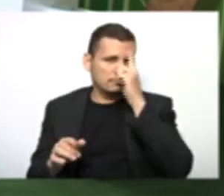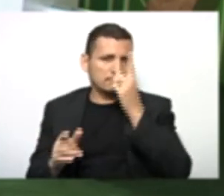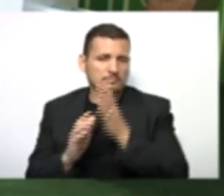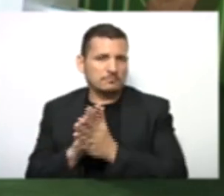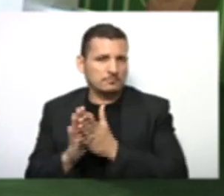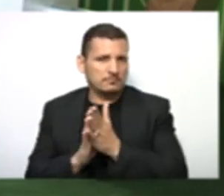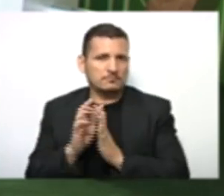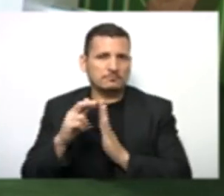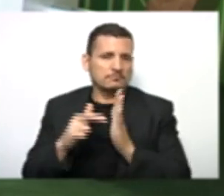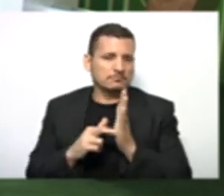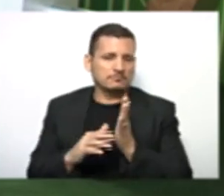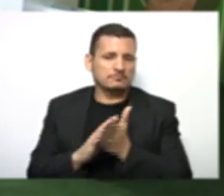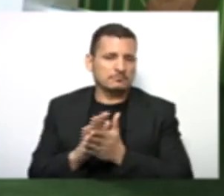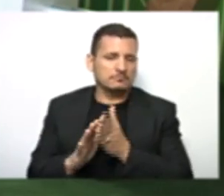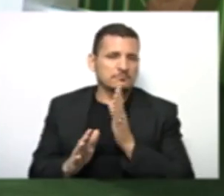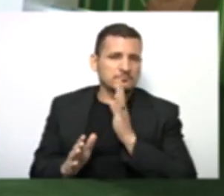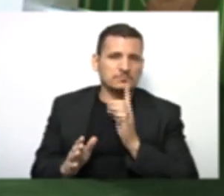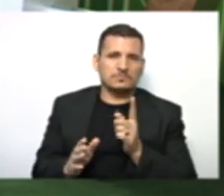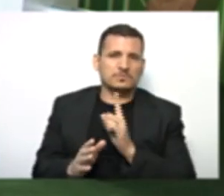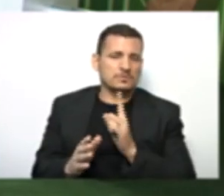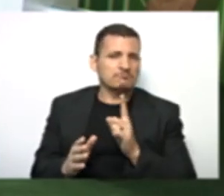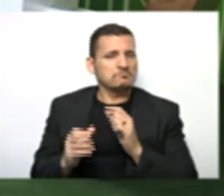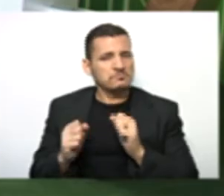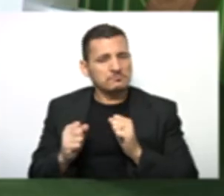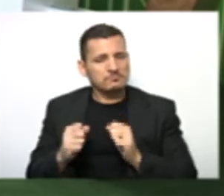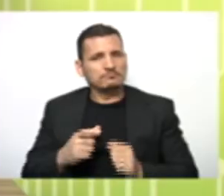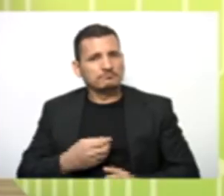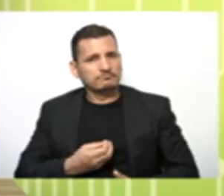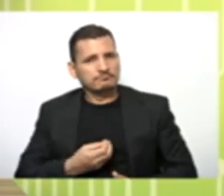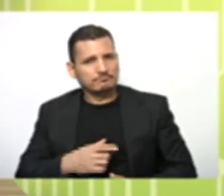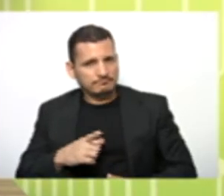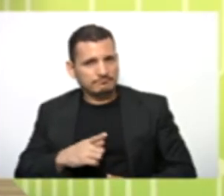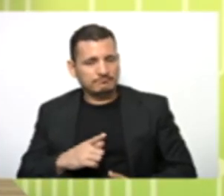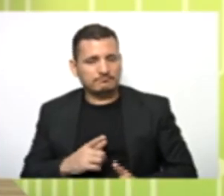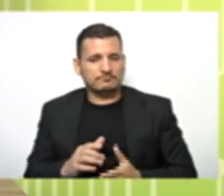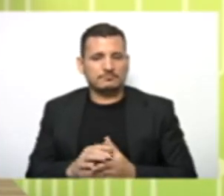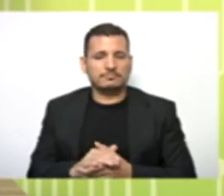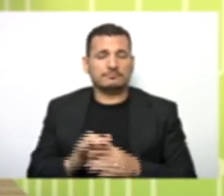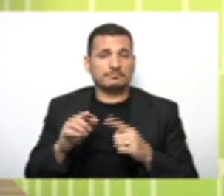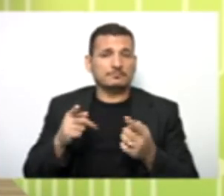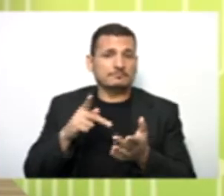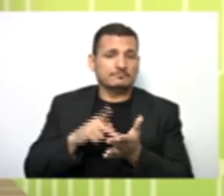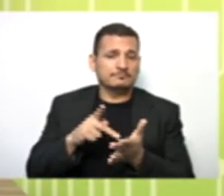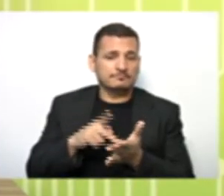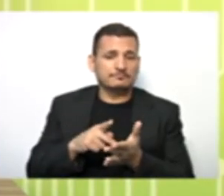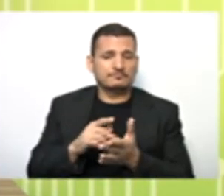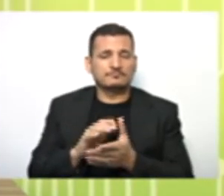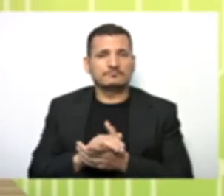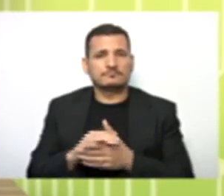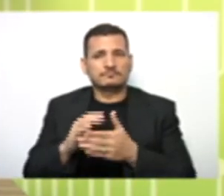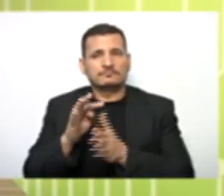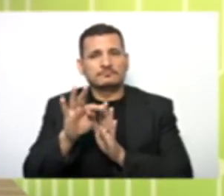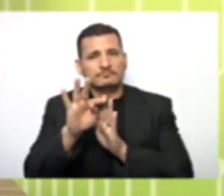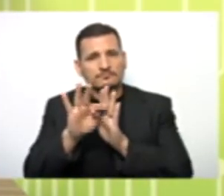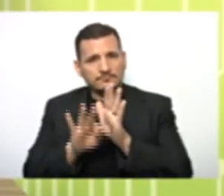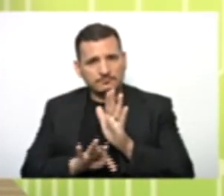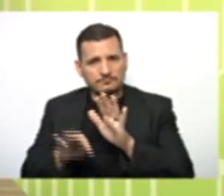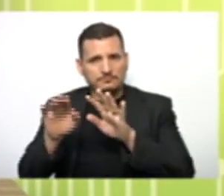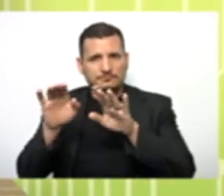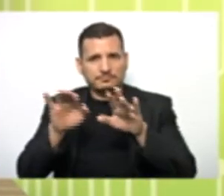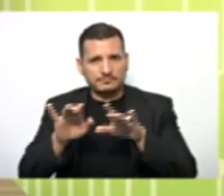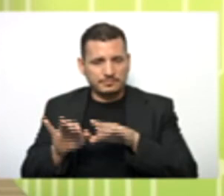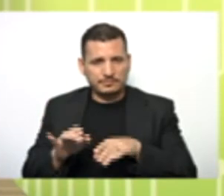Eu ainda desconheço, né? Pode ser que exista. Mas o fato é, para editar um texto, nós